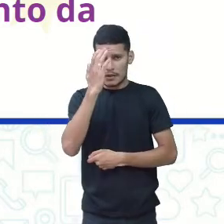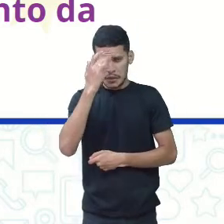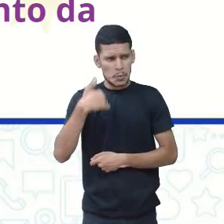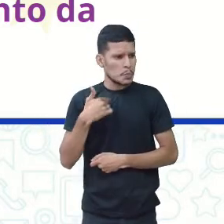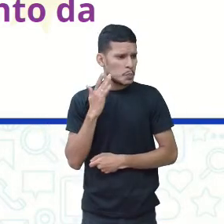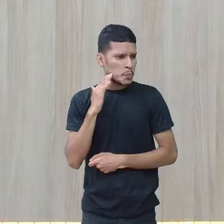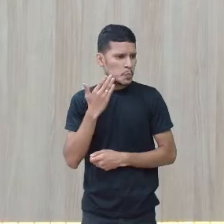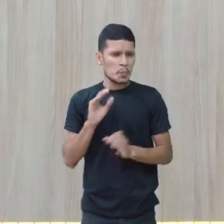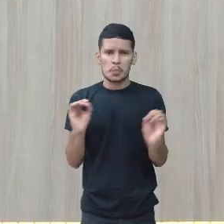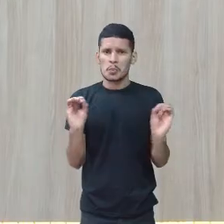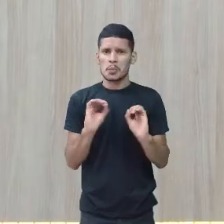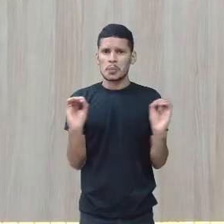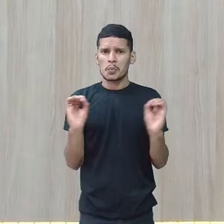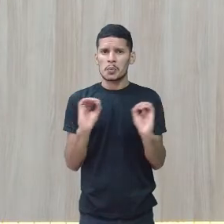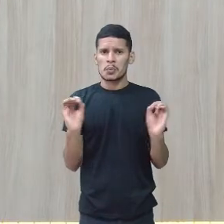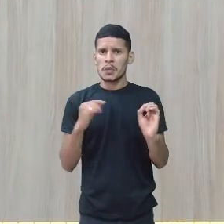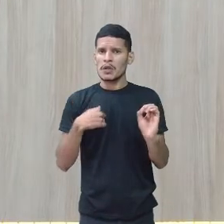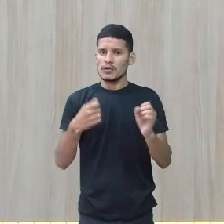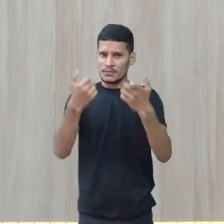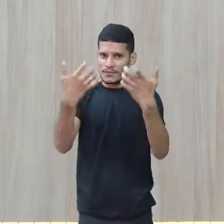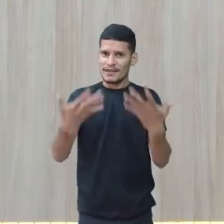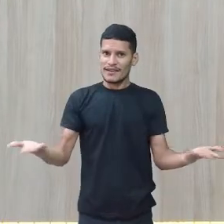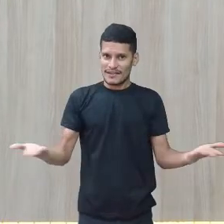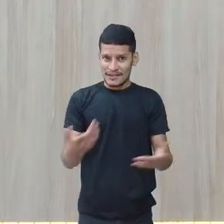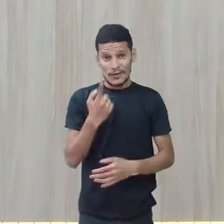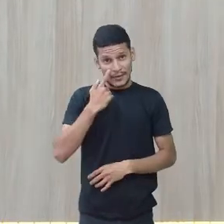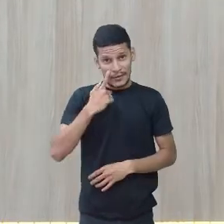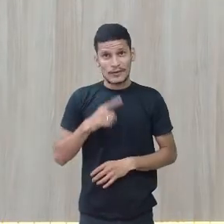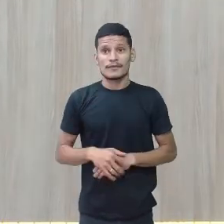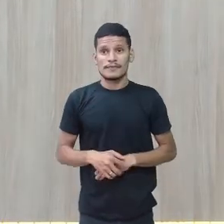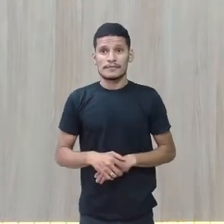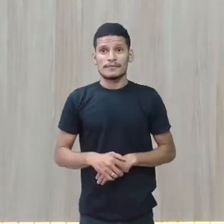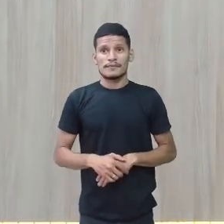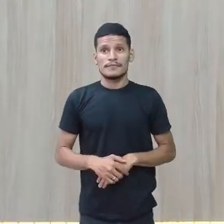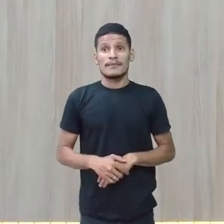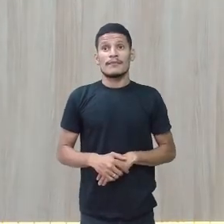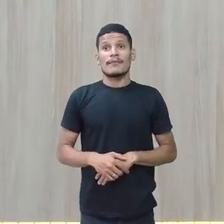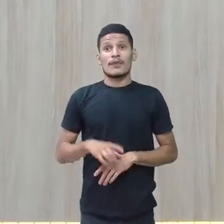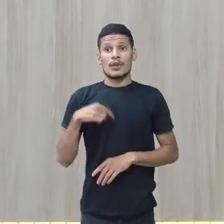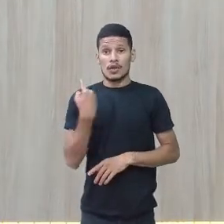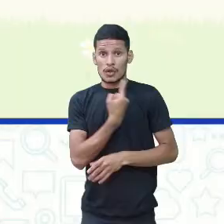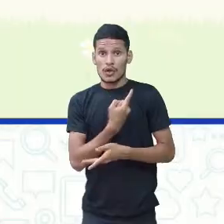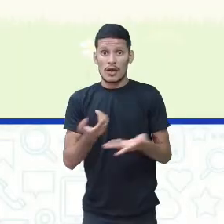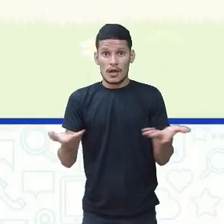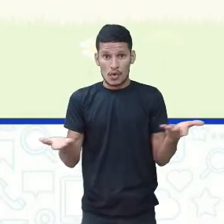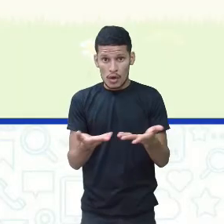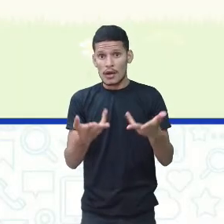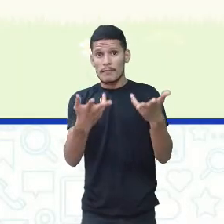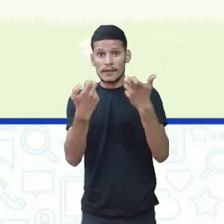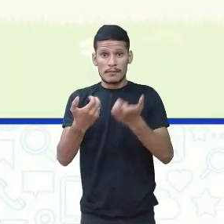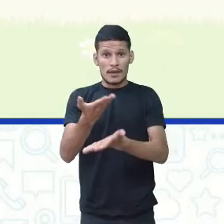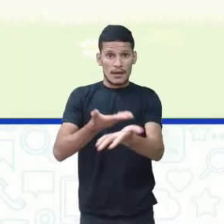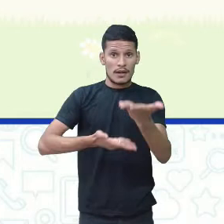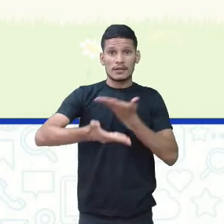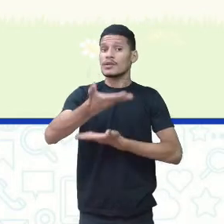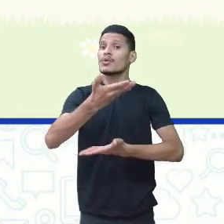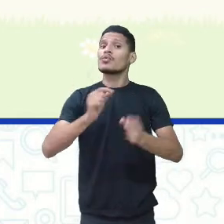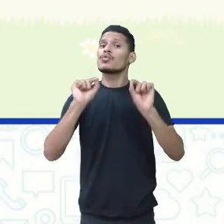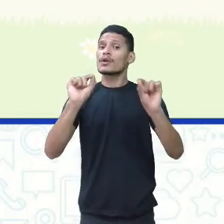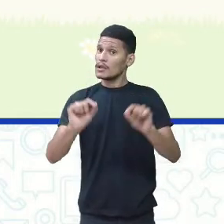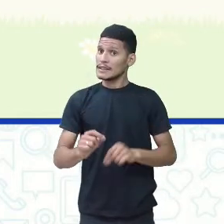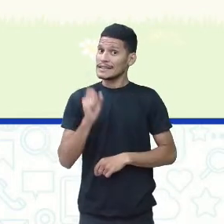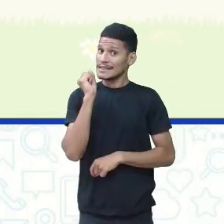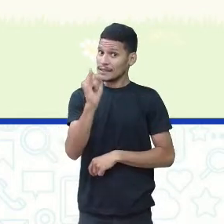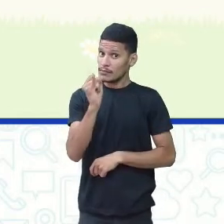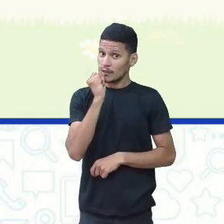nada, professora. Calma que eu vou explicar. Vê só, a gente percebeu esse tipo de relação. Quanto